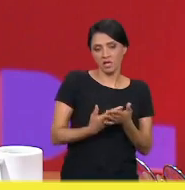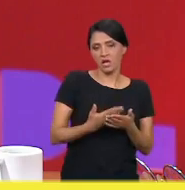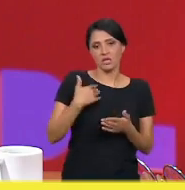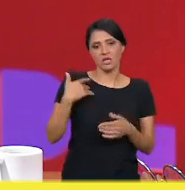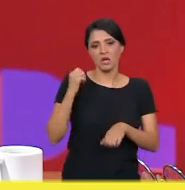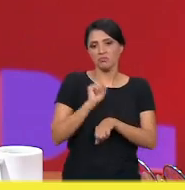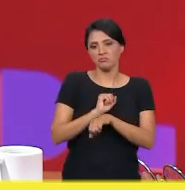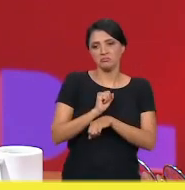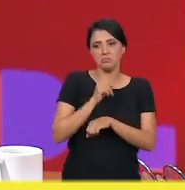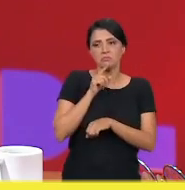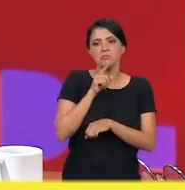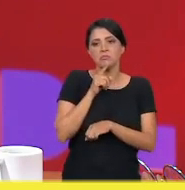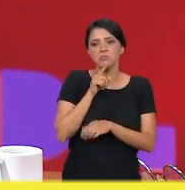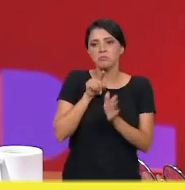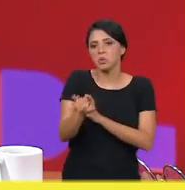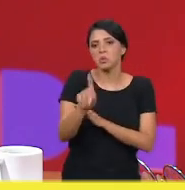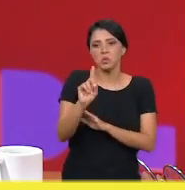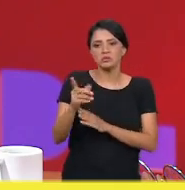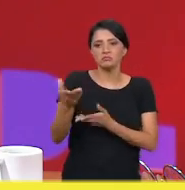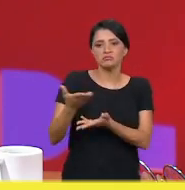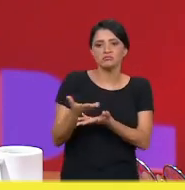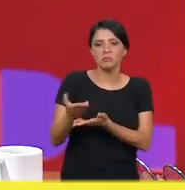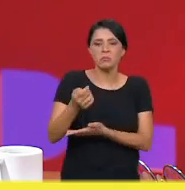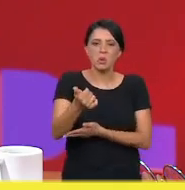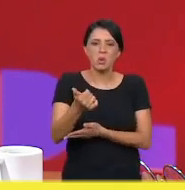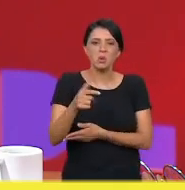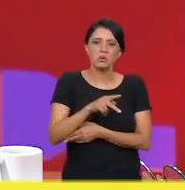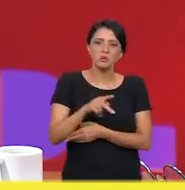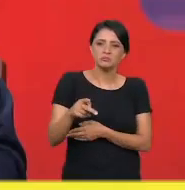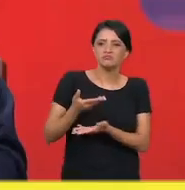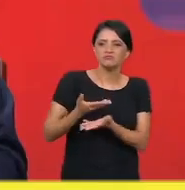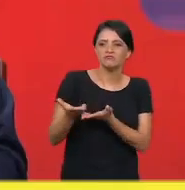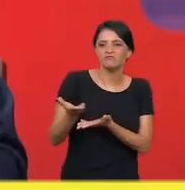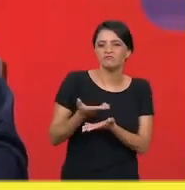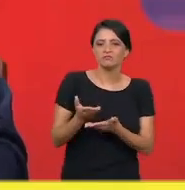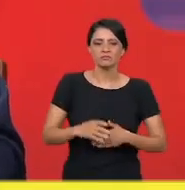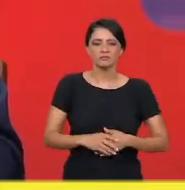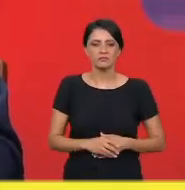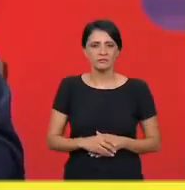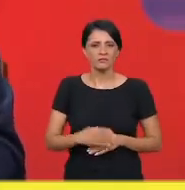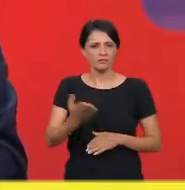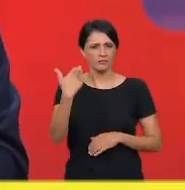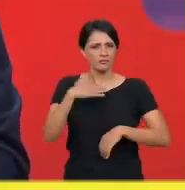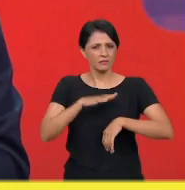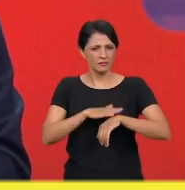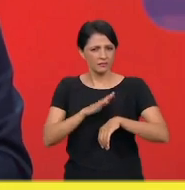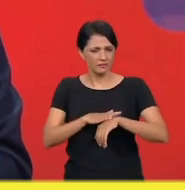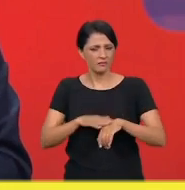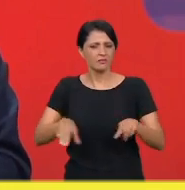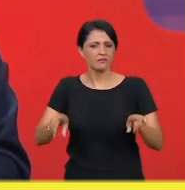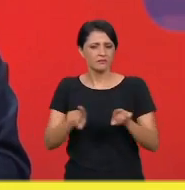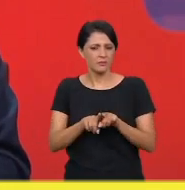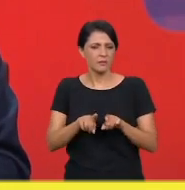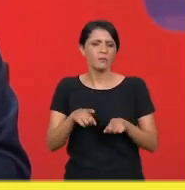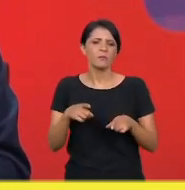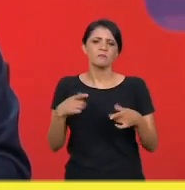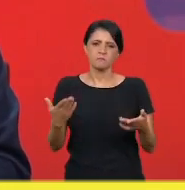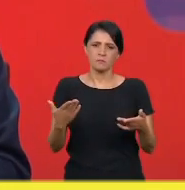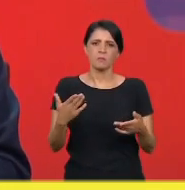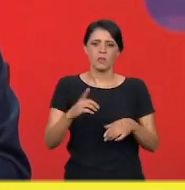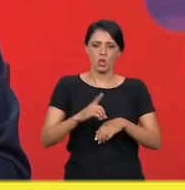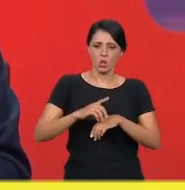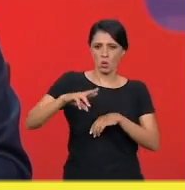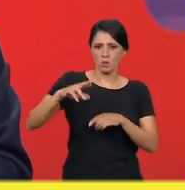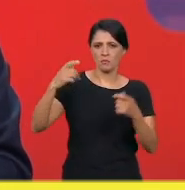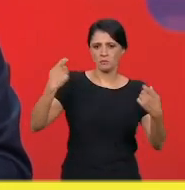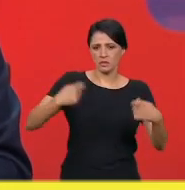perguntando e interagem muito menos com as professoras, com os professores. Se eu não me engano, até pouco tempo atrás, inclusive, doutorandos tinham